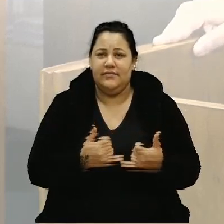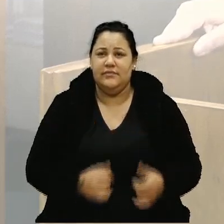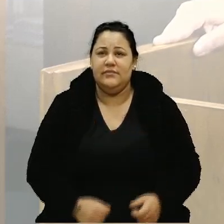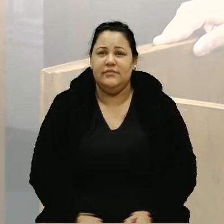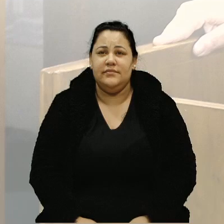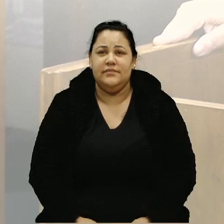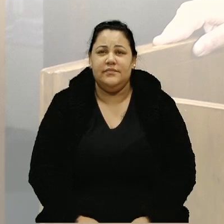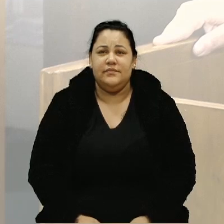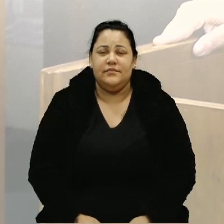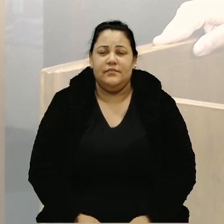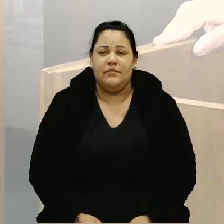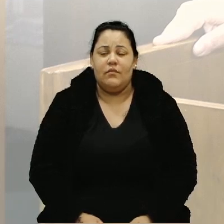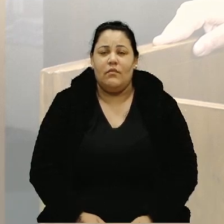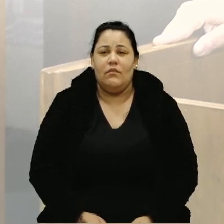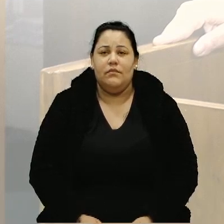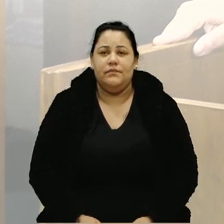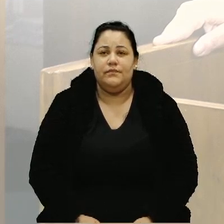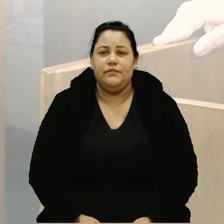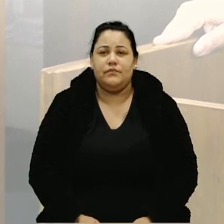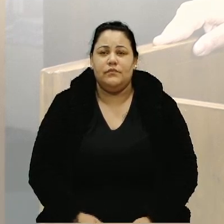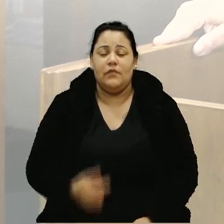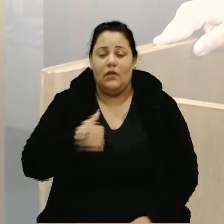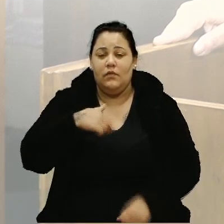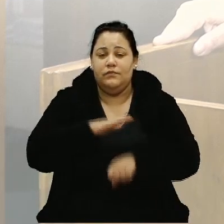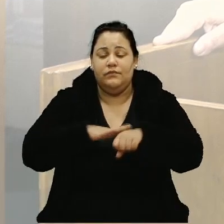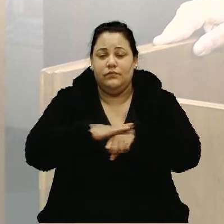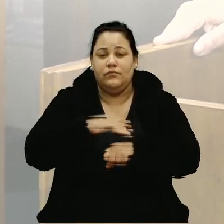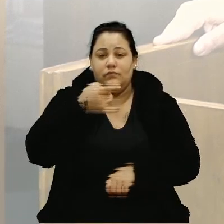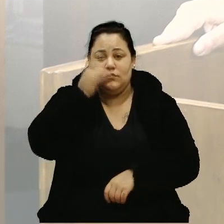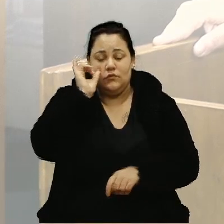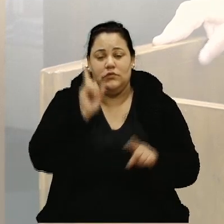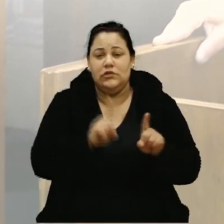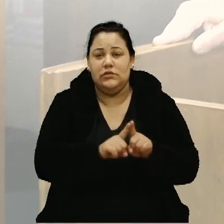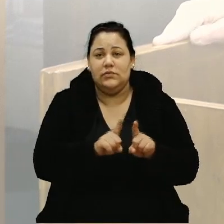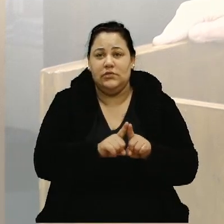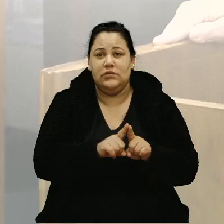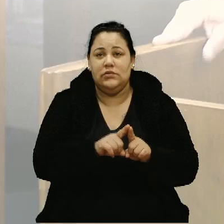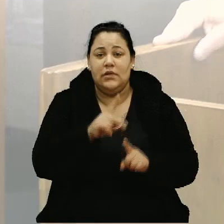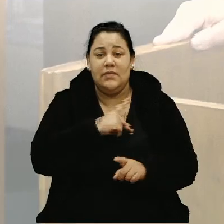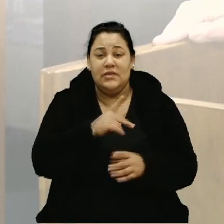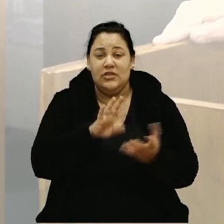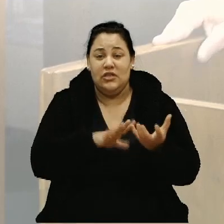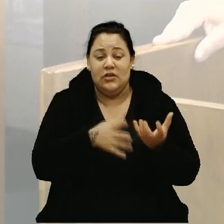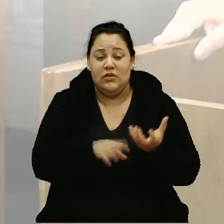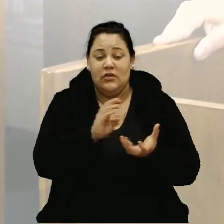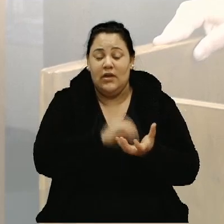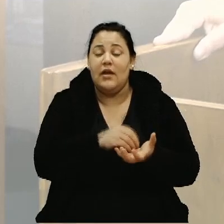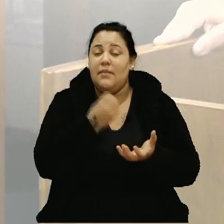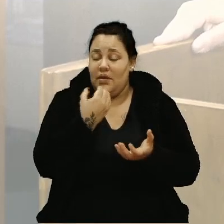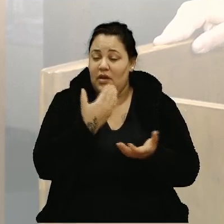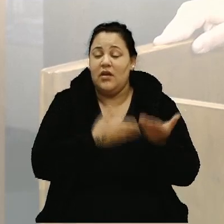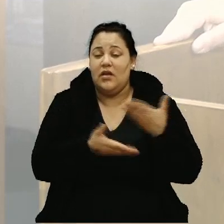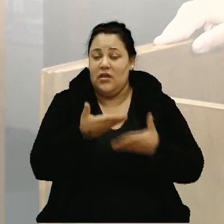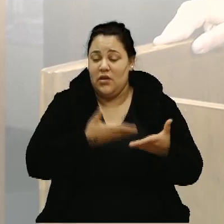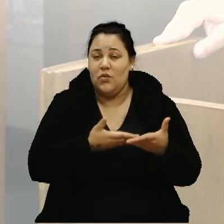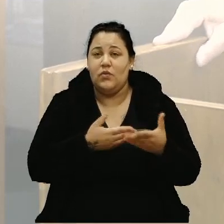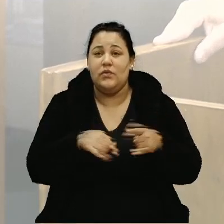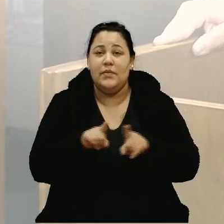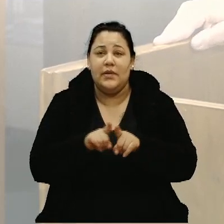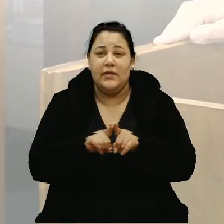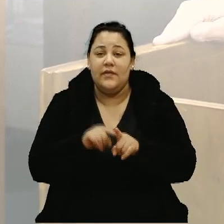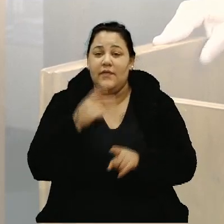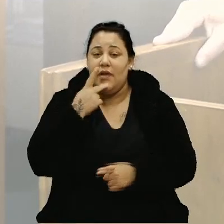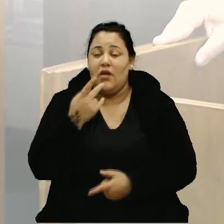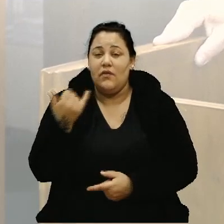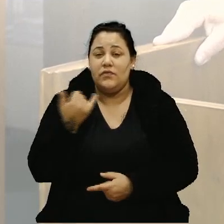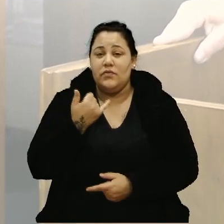Eu conversei ontem também com a presidente da Codeca, me atendeu muito bem e me disse que